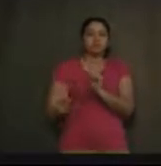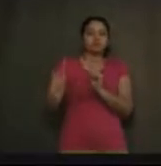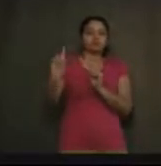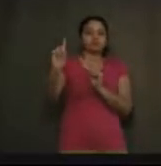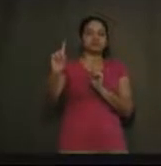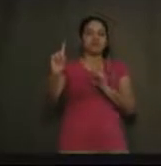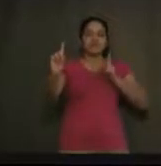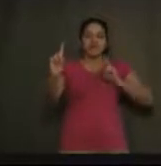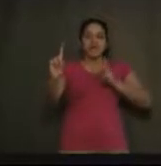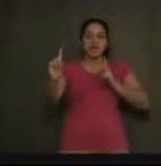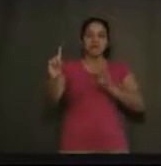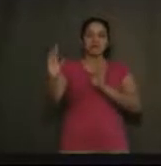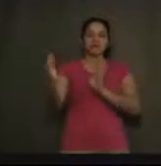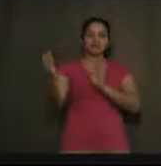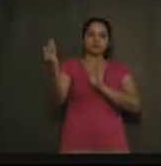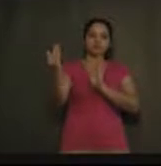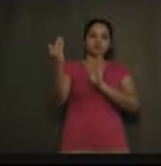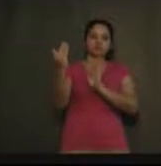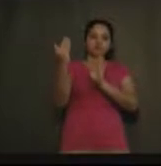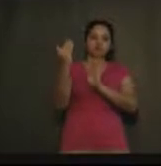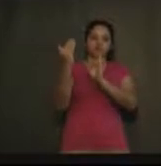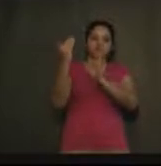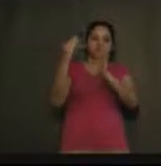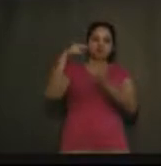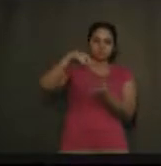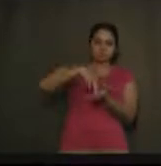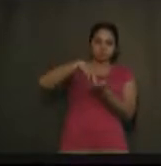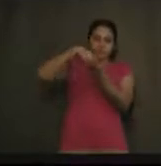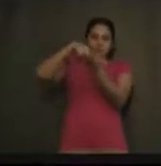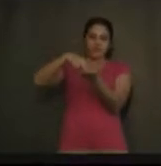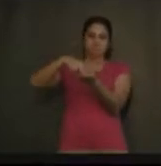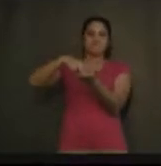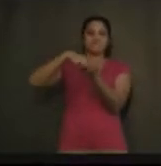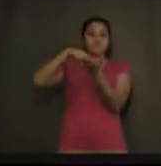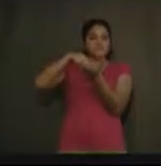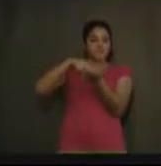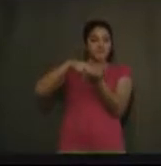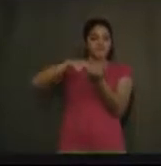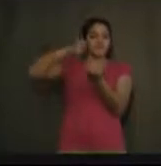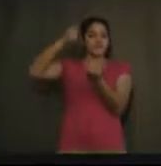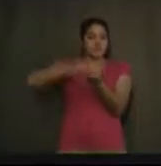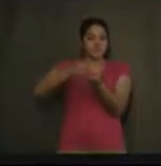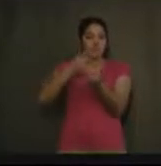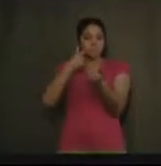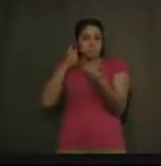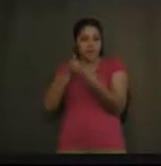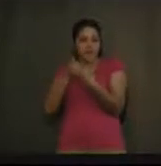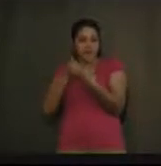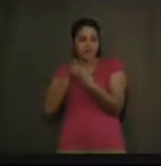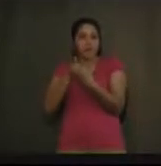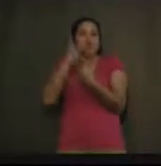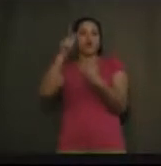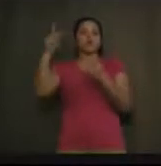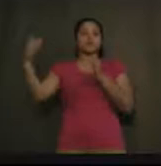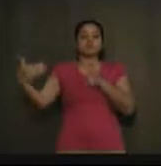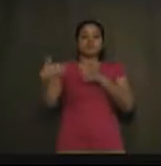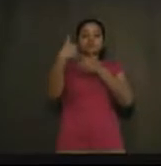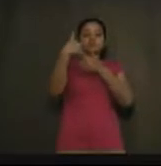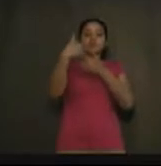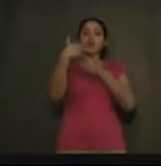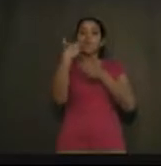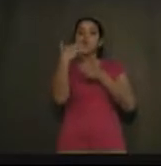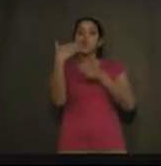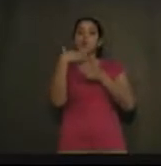do ponto fixo, e a outra, que está representada em azul, que é formada por trajetórias